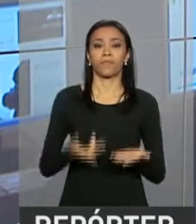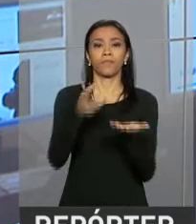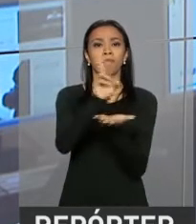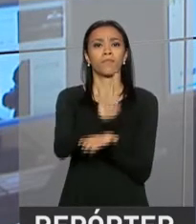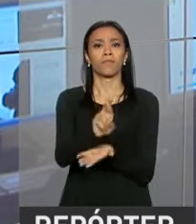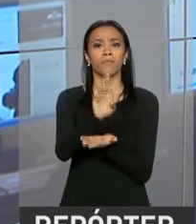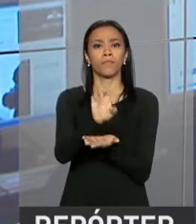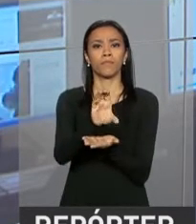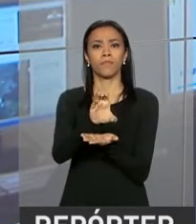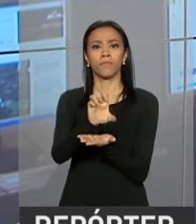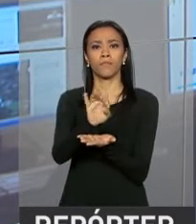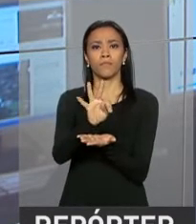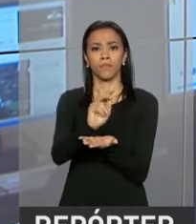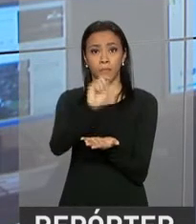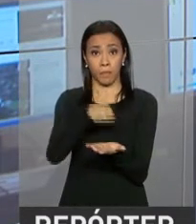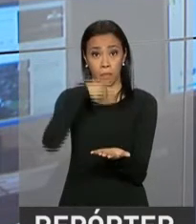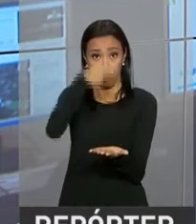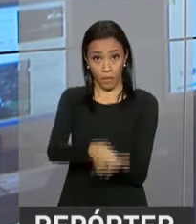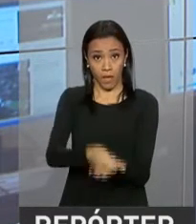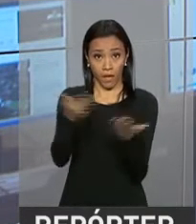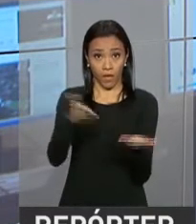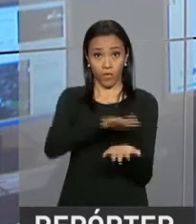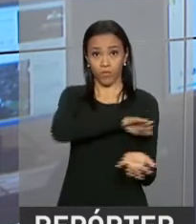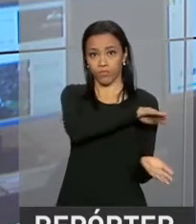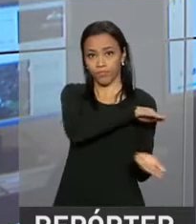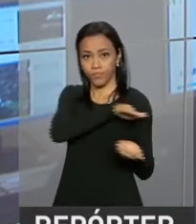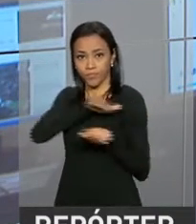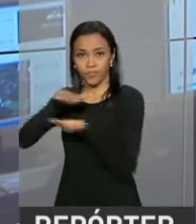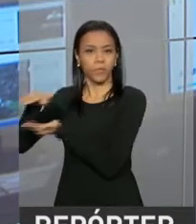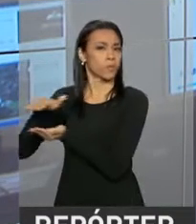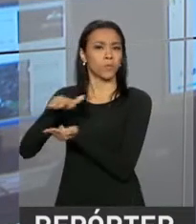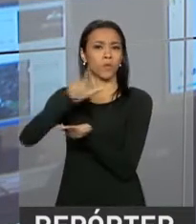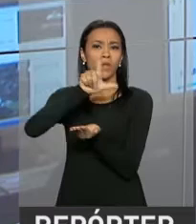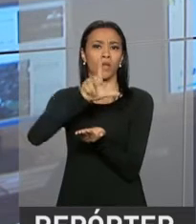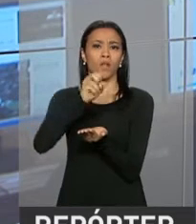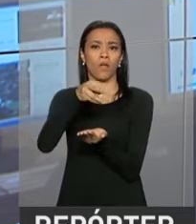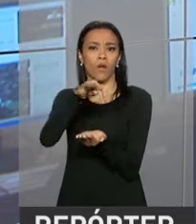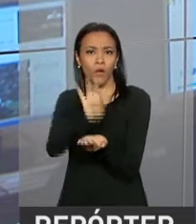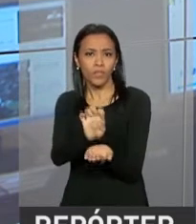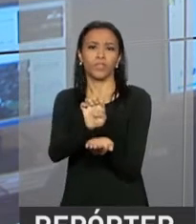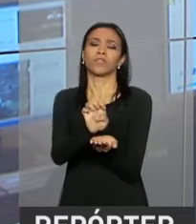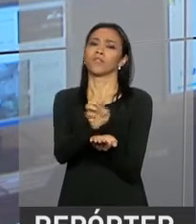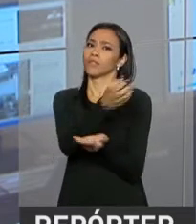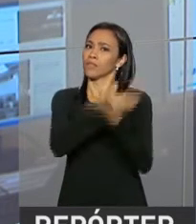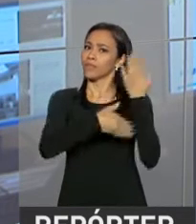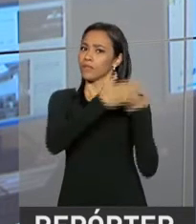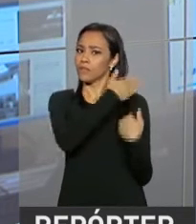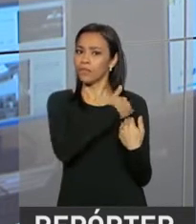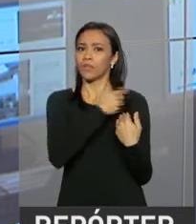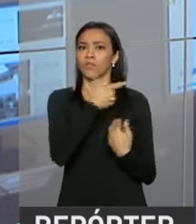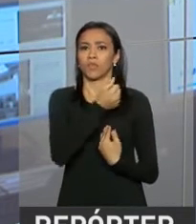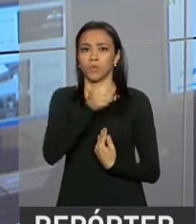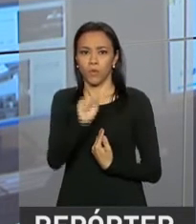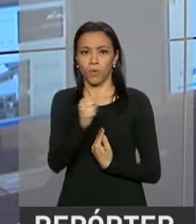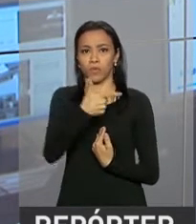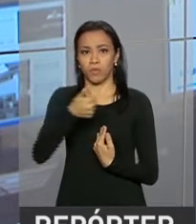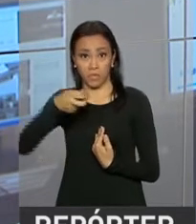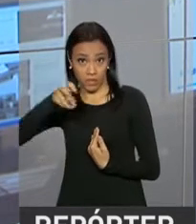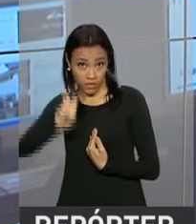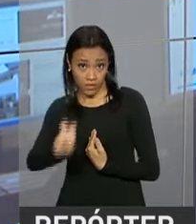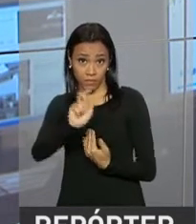paga hoje as restituições do terceiro lote do imposto de renda e também de lotes anteriores de 2008 a 2015